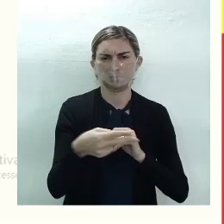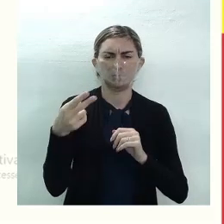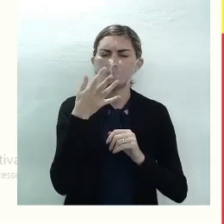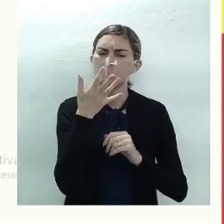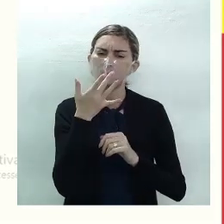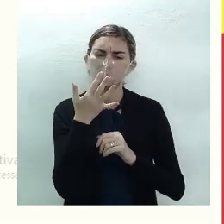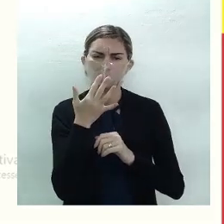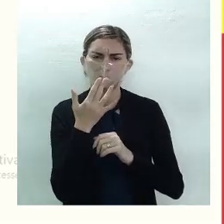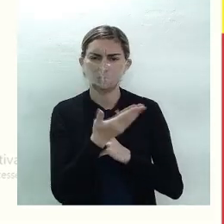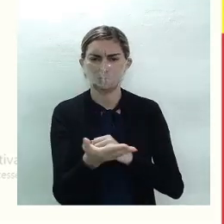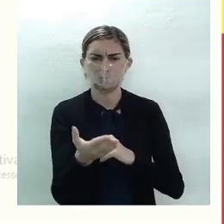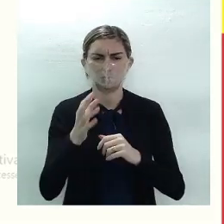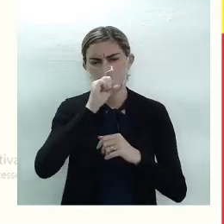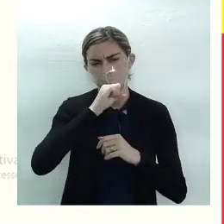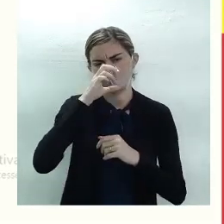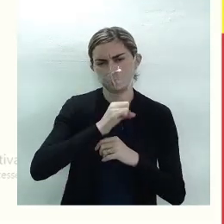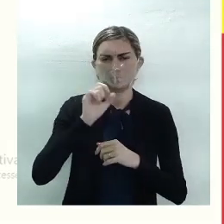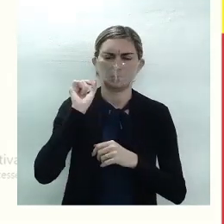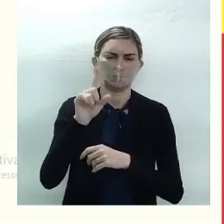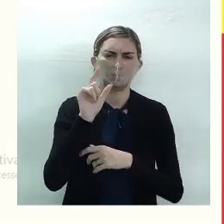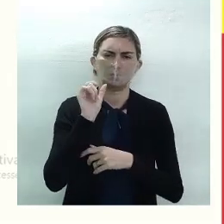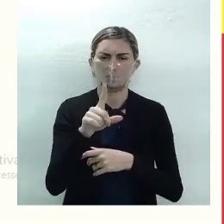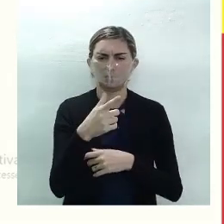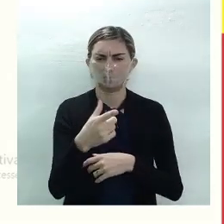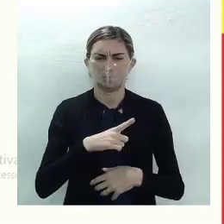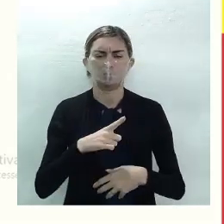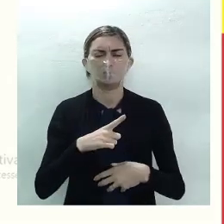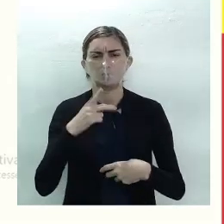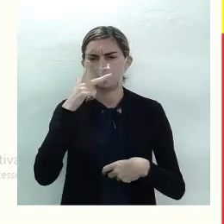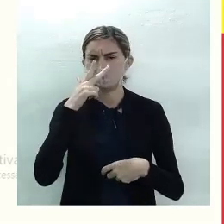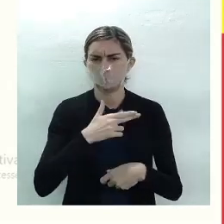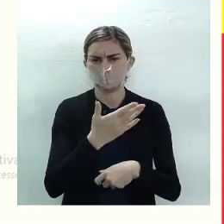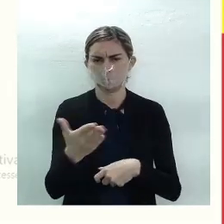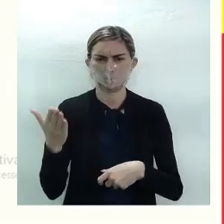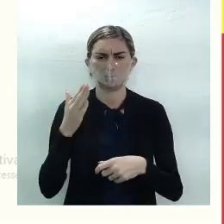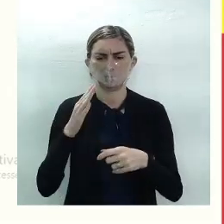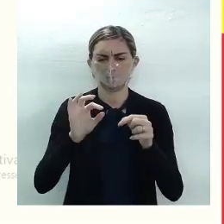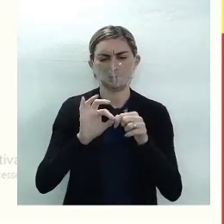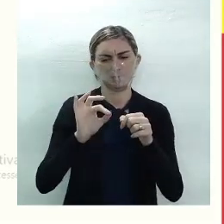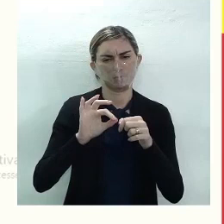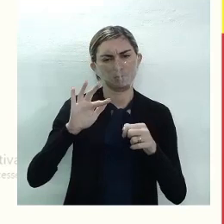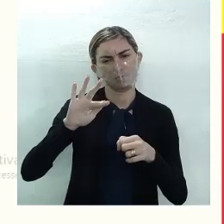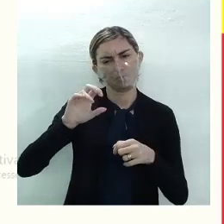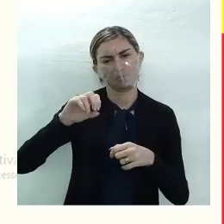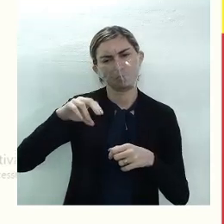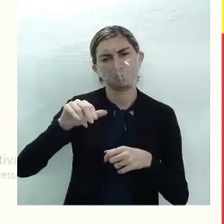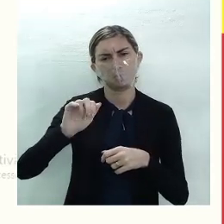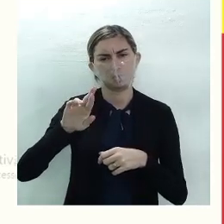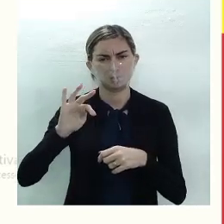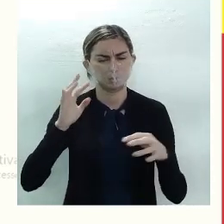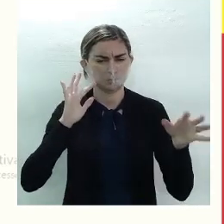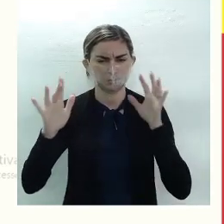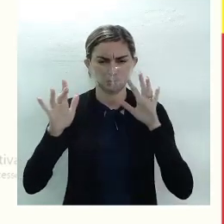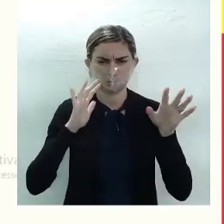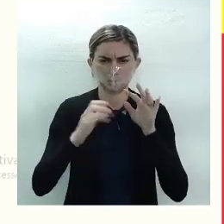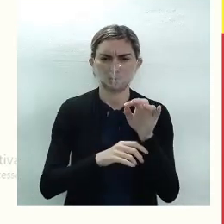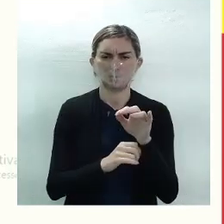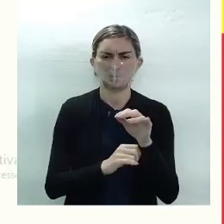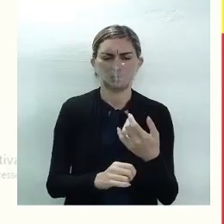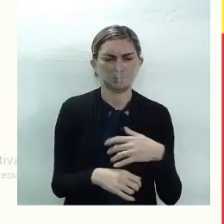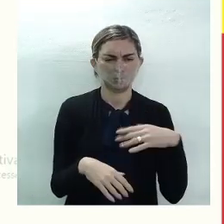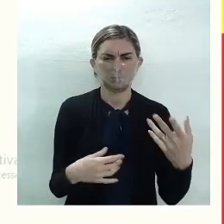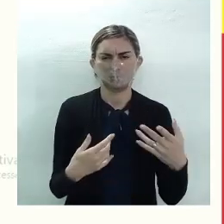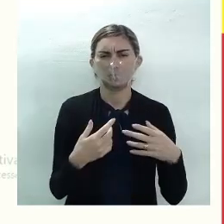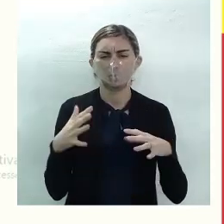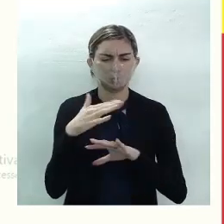cor laranja e azul tem a mesma formato, tem a mesma reflexão, ó, do lado